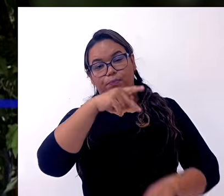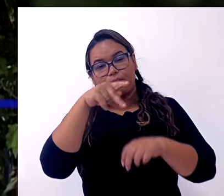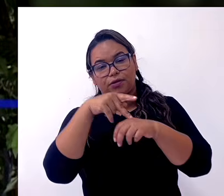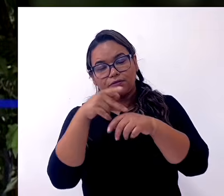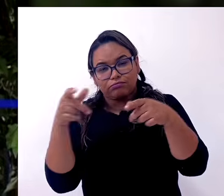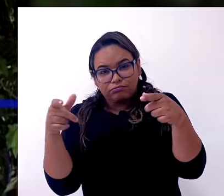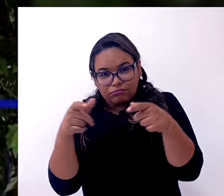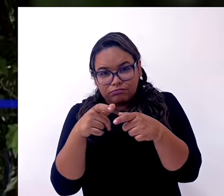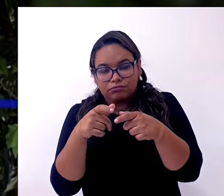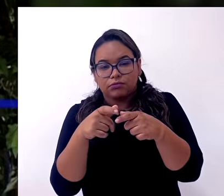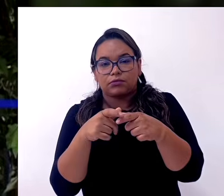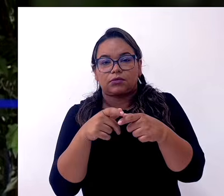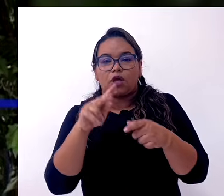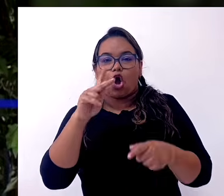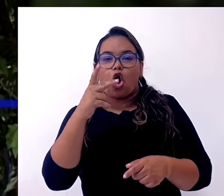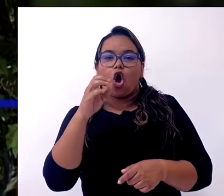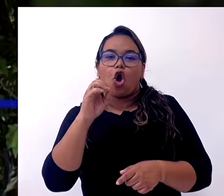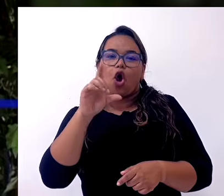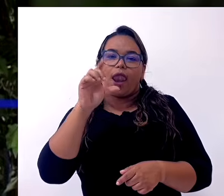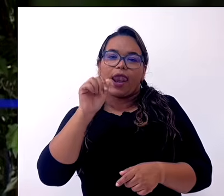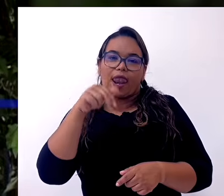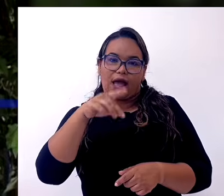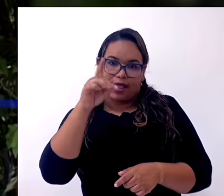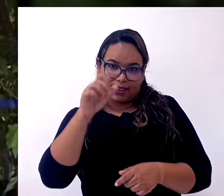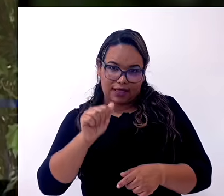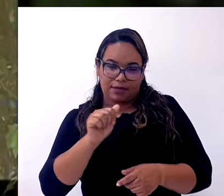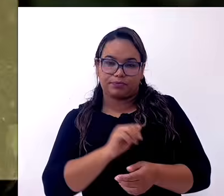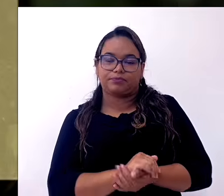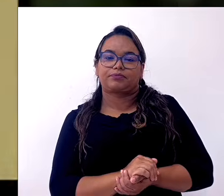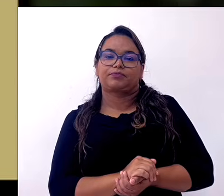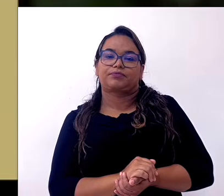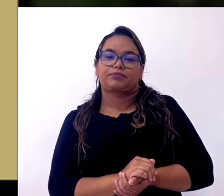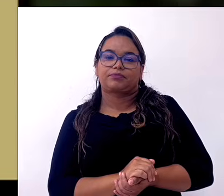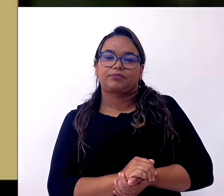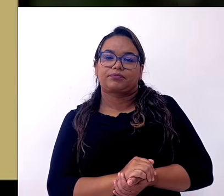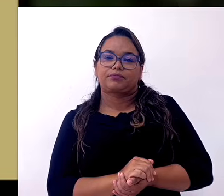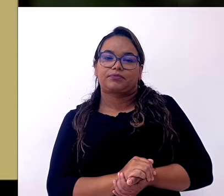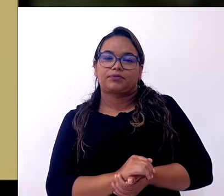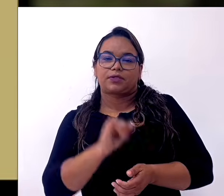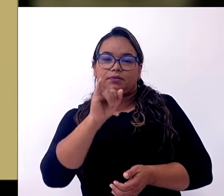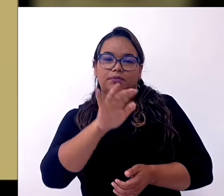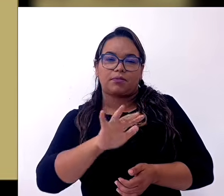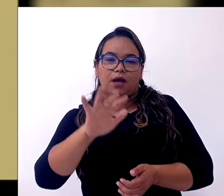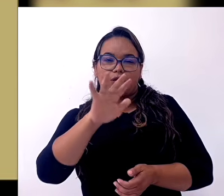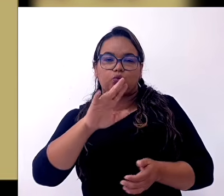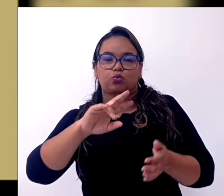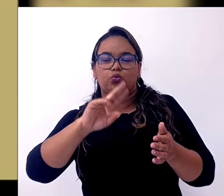Apocalipse. Só que eles as aplicam a Maria e não à mulher de branco.